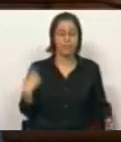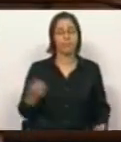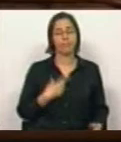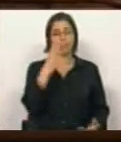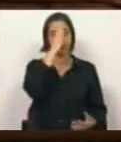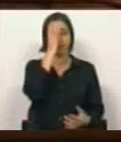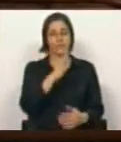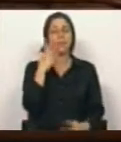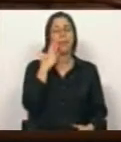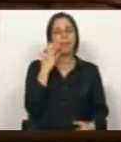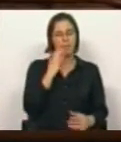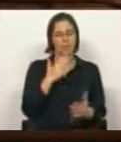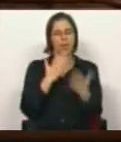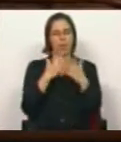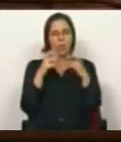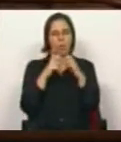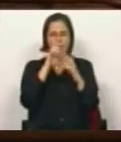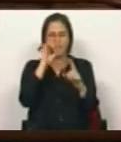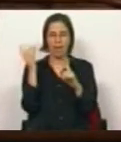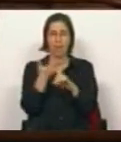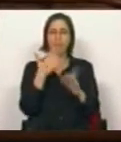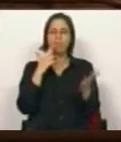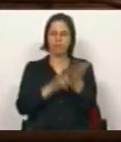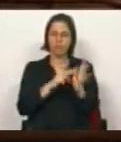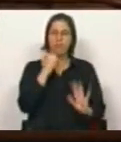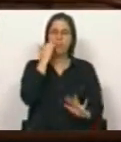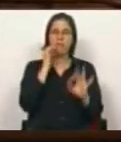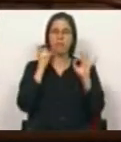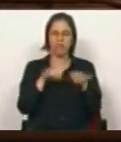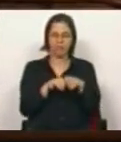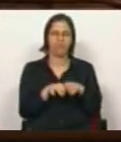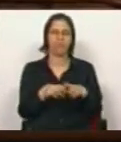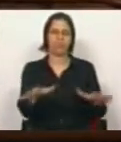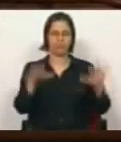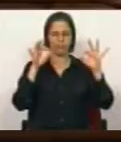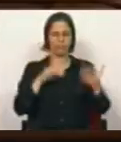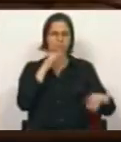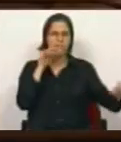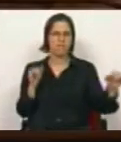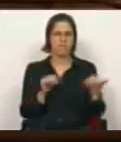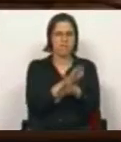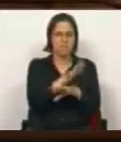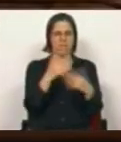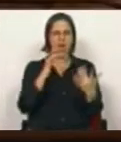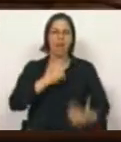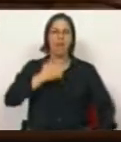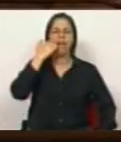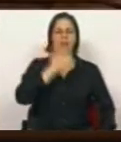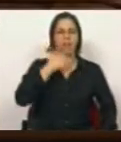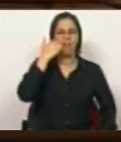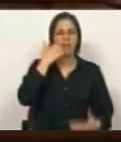sabemos, o plástico tornou-se um problema ambiental muito sério, contaminando designadamente os nossos mares, com repercussões